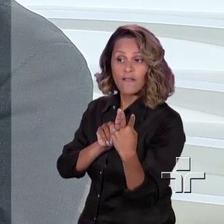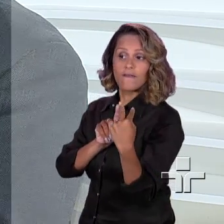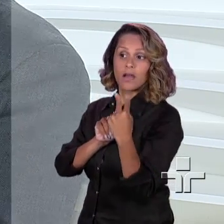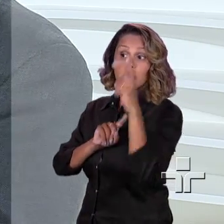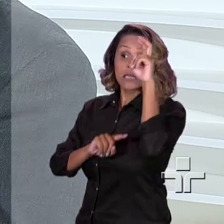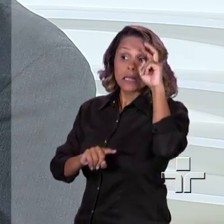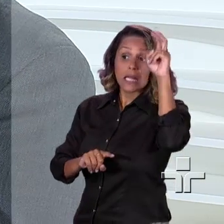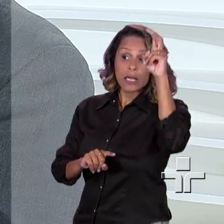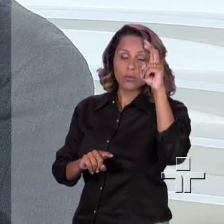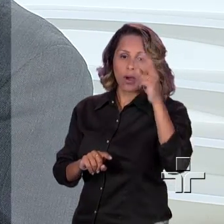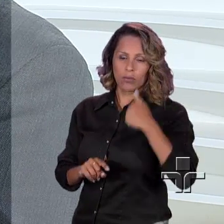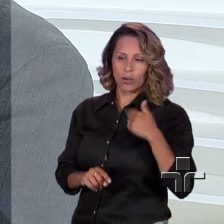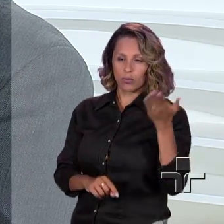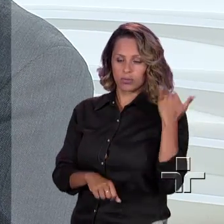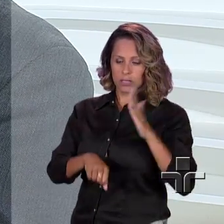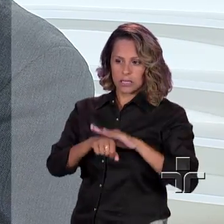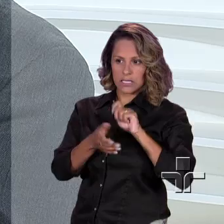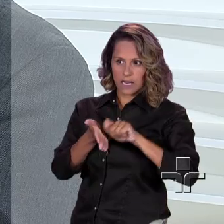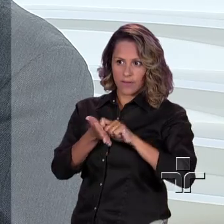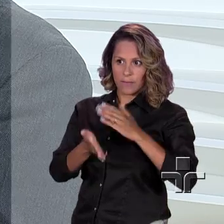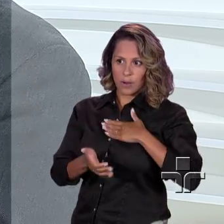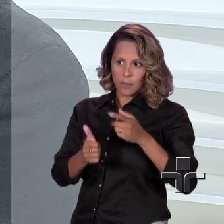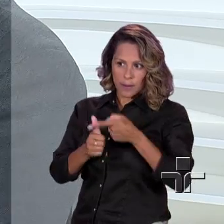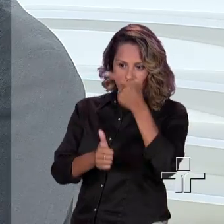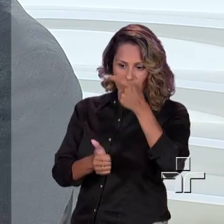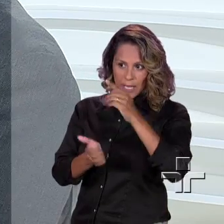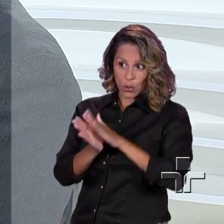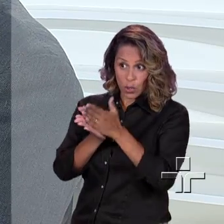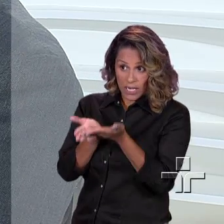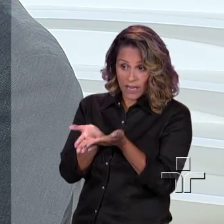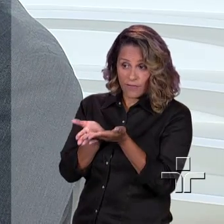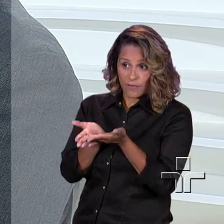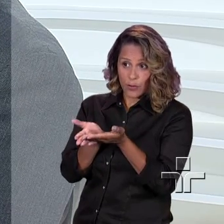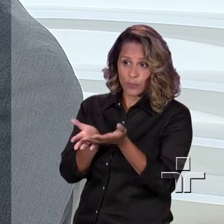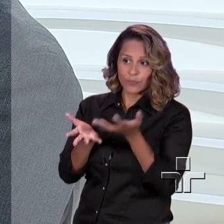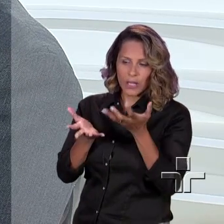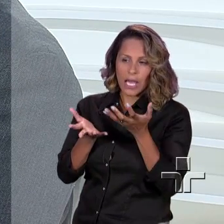que eu espero que seja reeditado o ano que vem pela editora da Unesp,